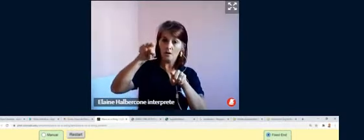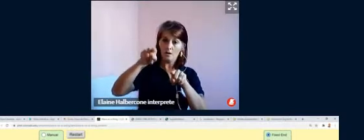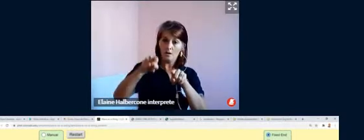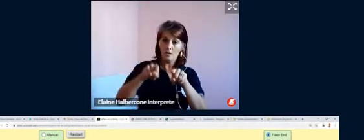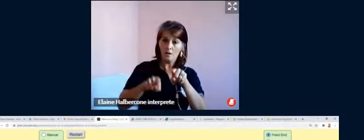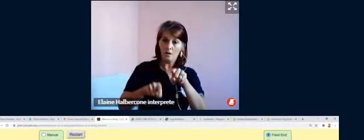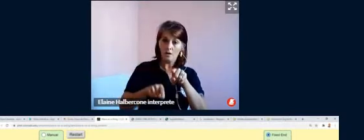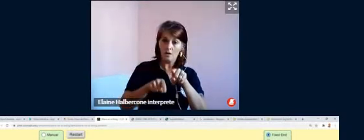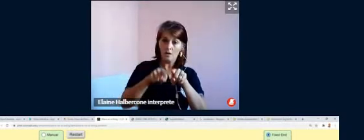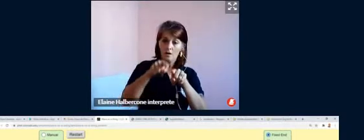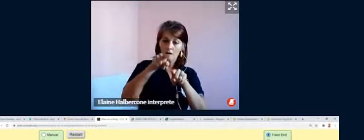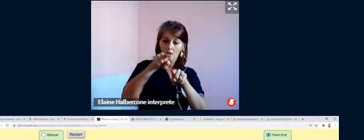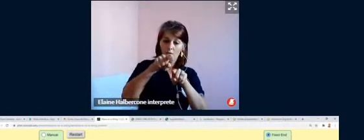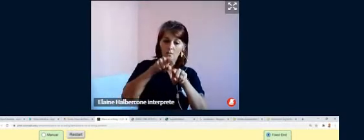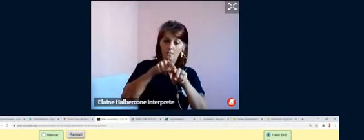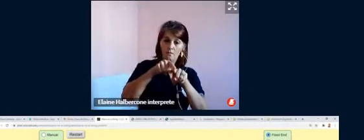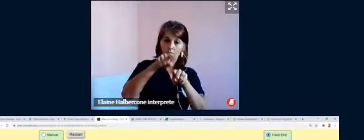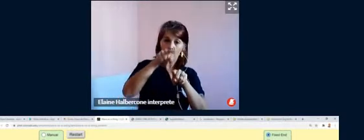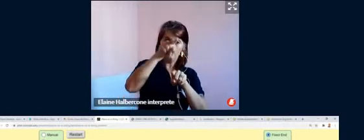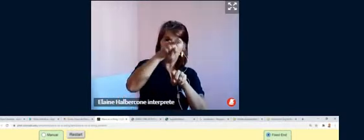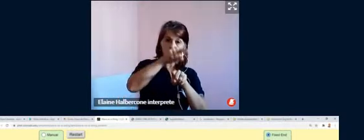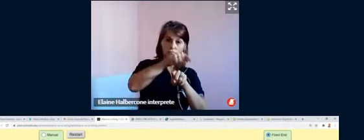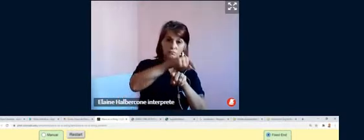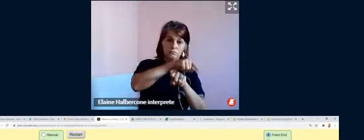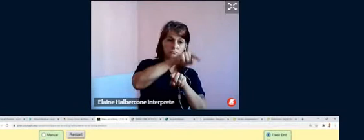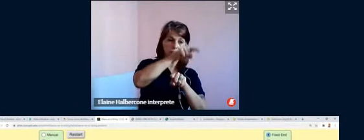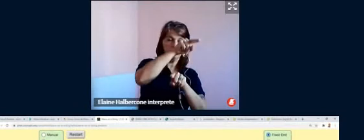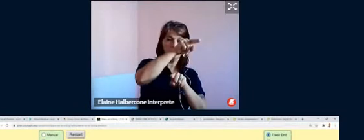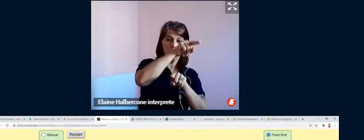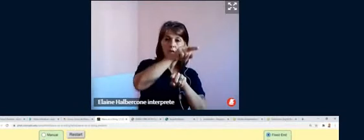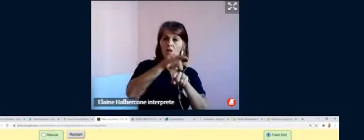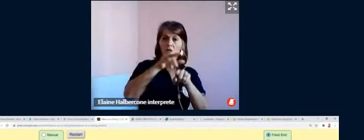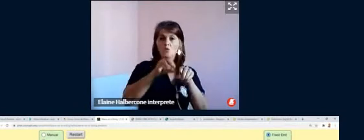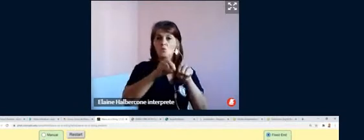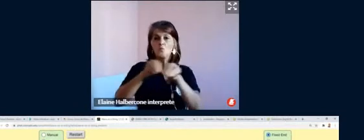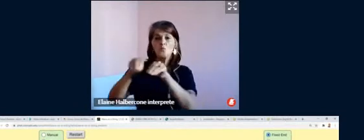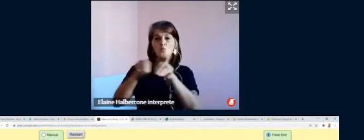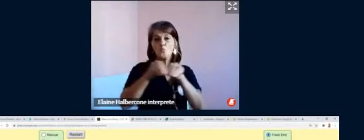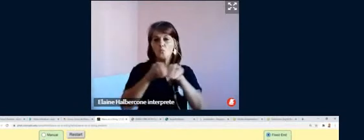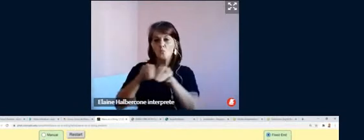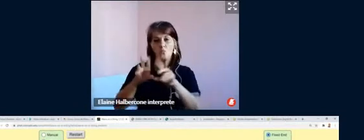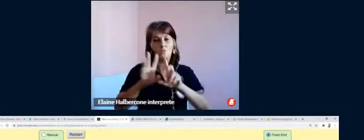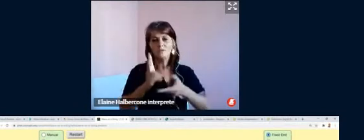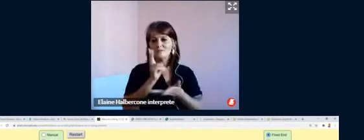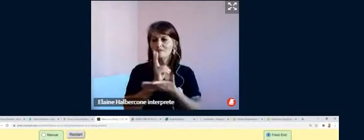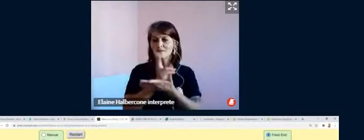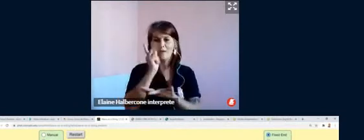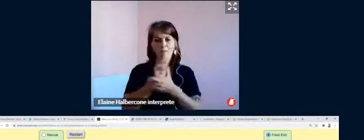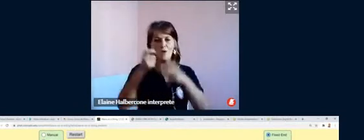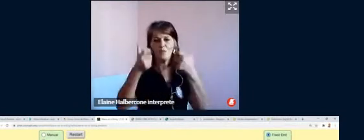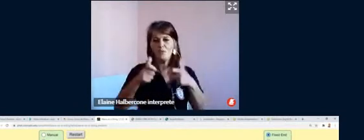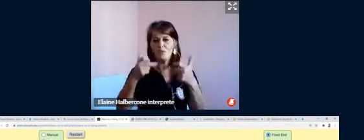e desce. Ou desce e sobe. Mas ele não sai daí para nenhum outro ponto. Quando isso